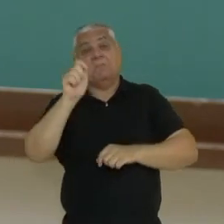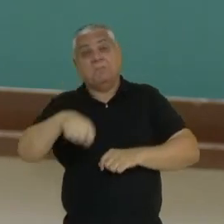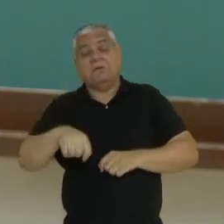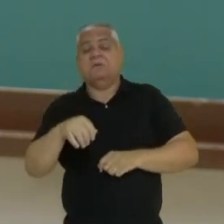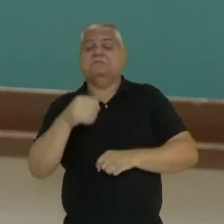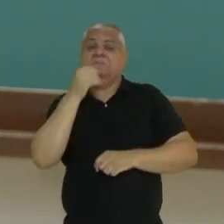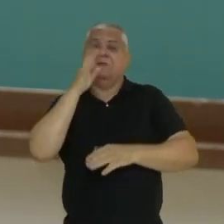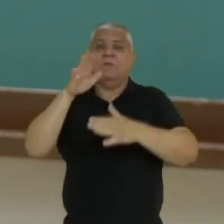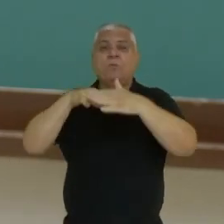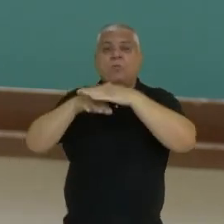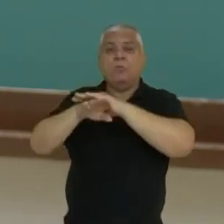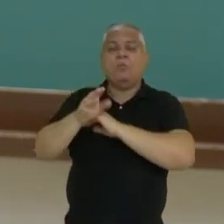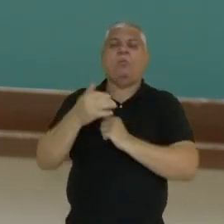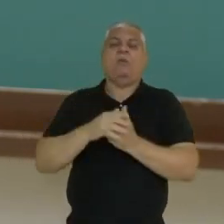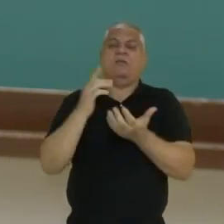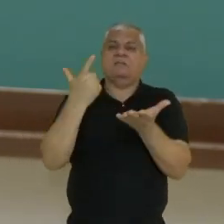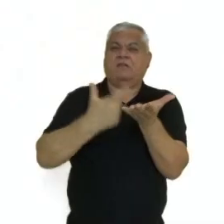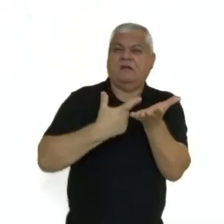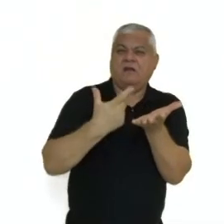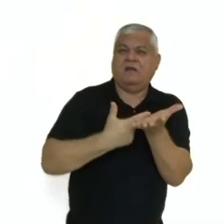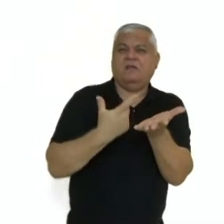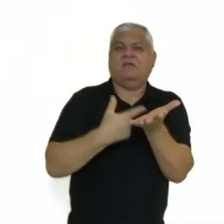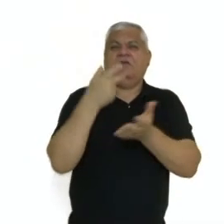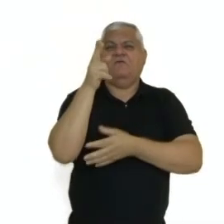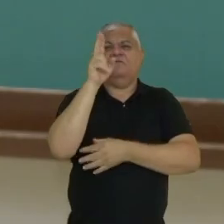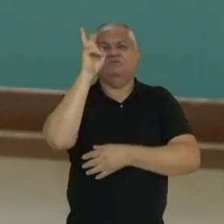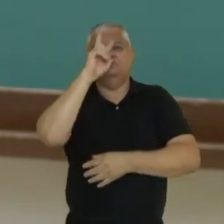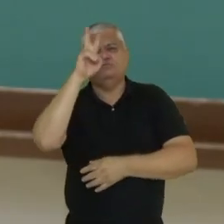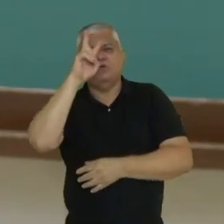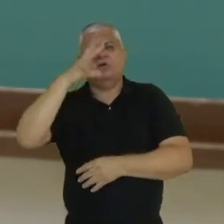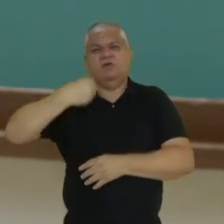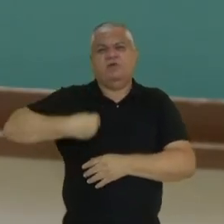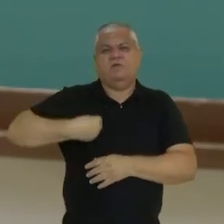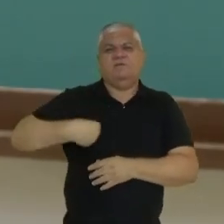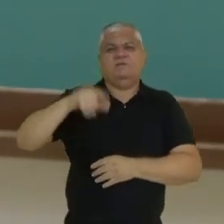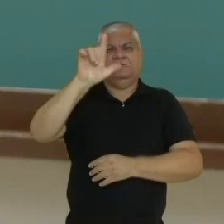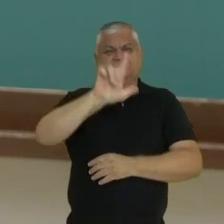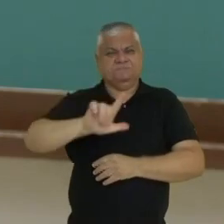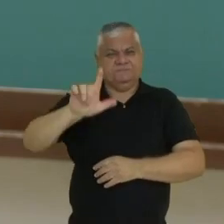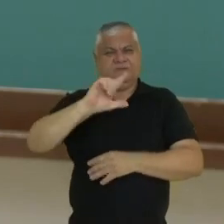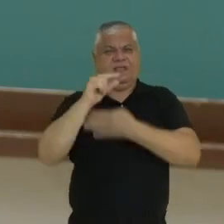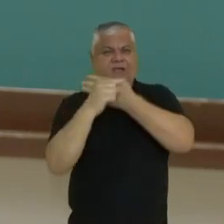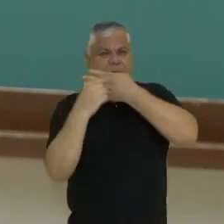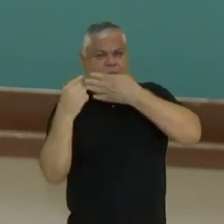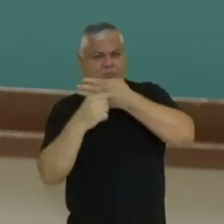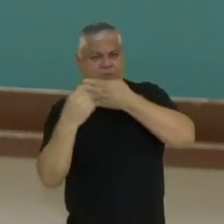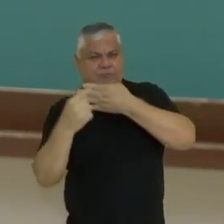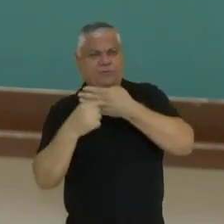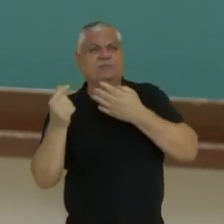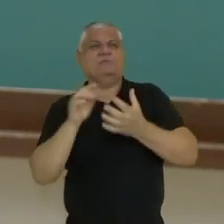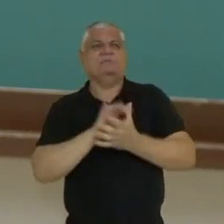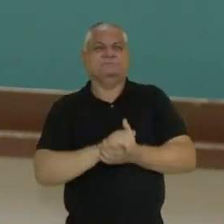preservam a vida e a obra dos mestres da literatura brasileira. Então,